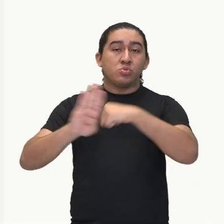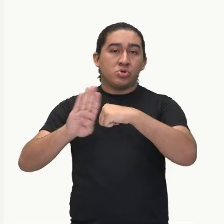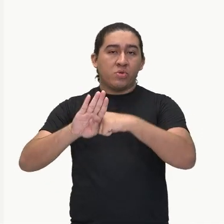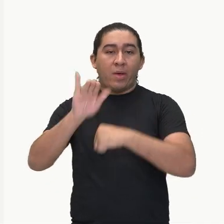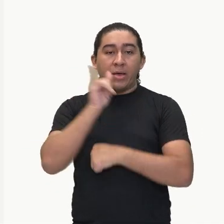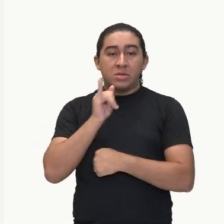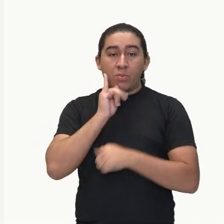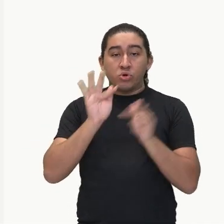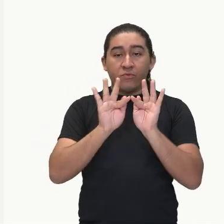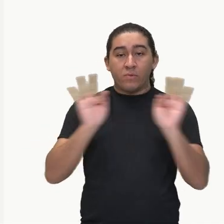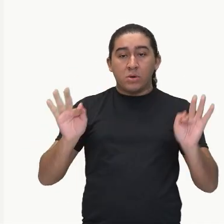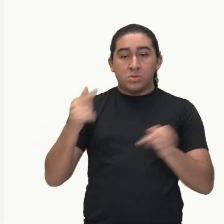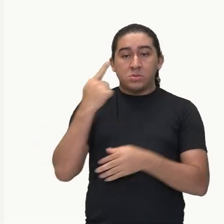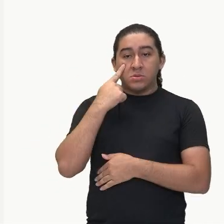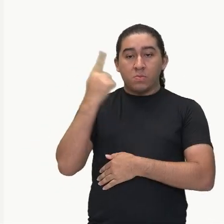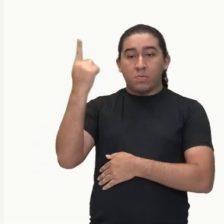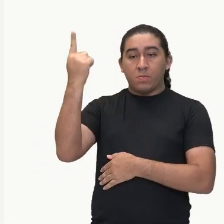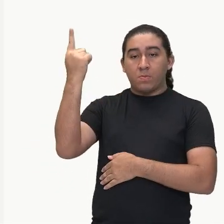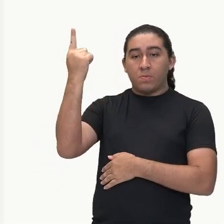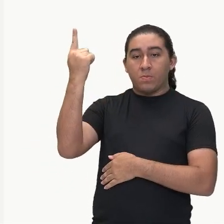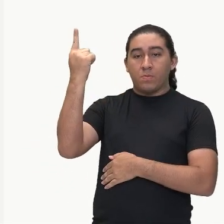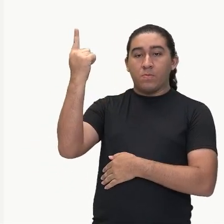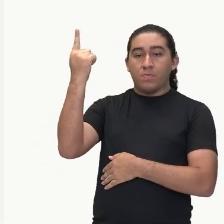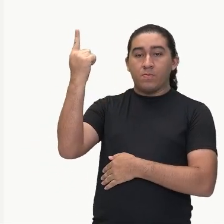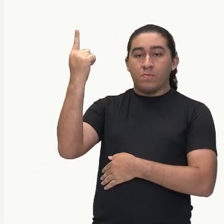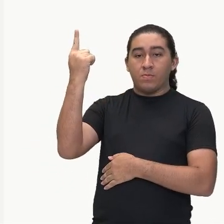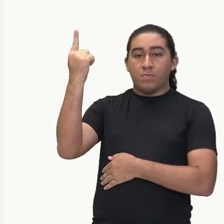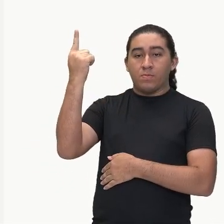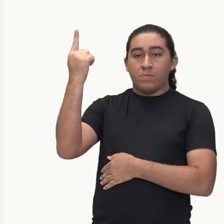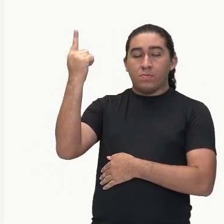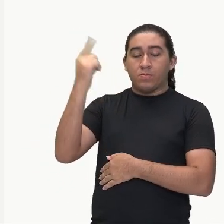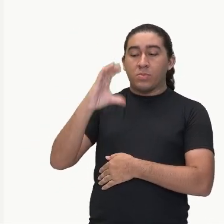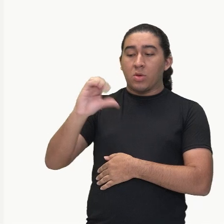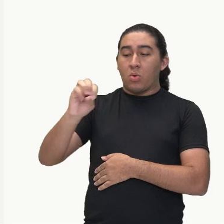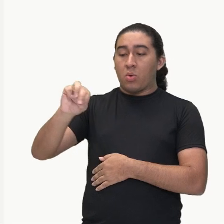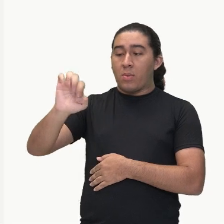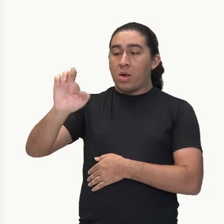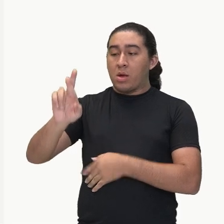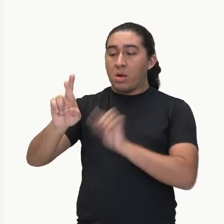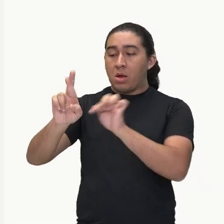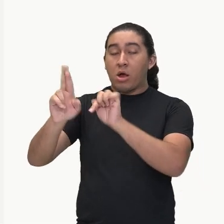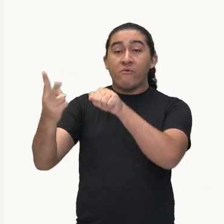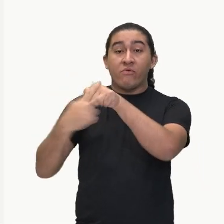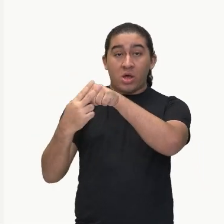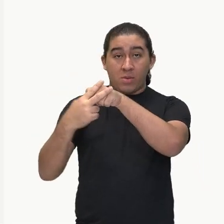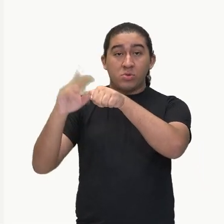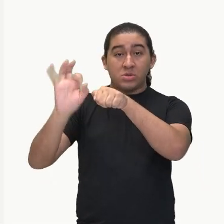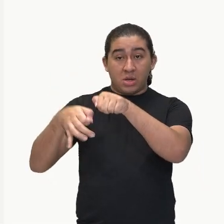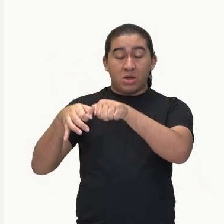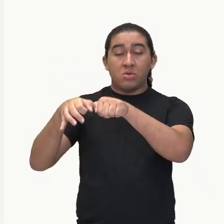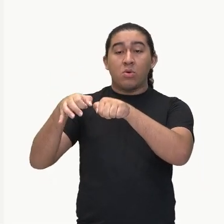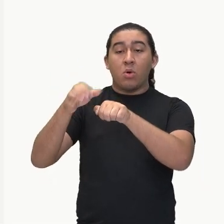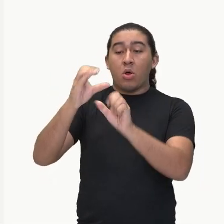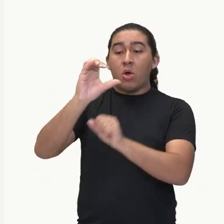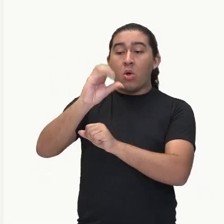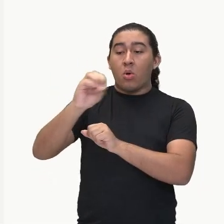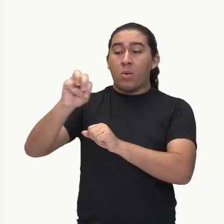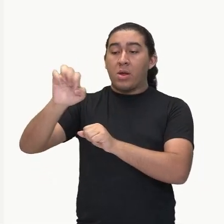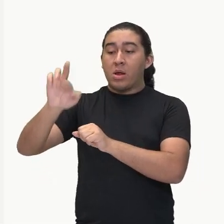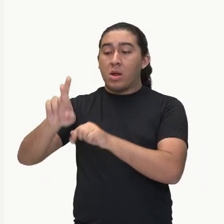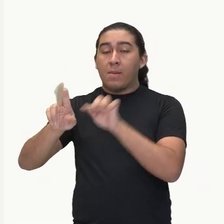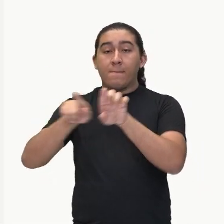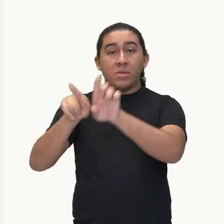comer é o melhor que há. Então, comer aqui é um verbo, mas ele está aqui sendo um